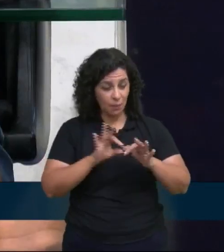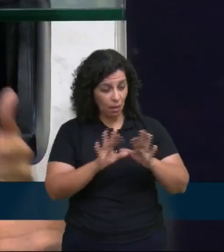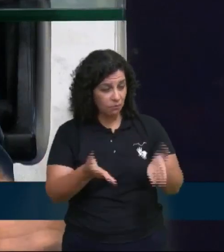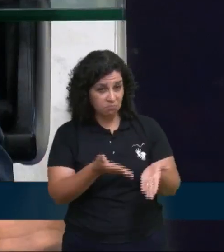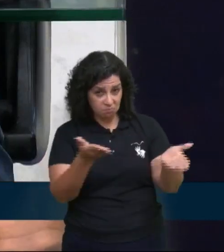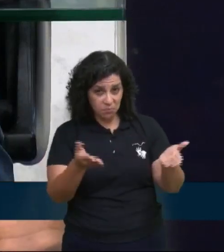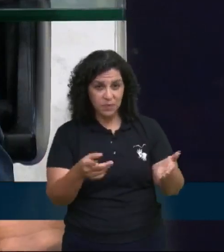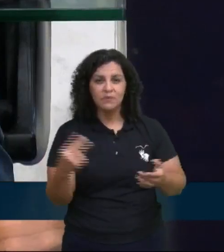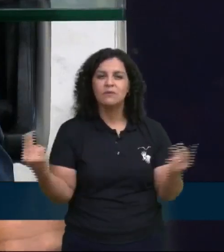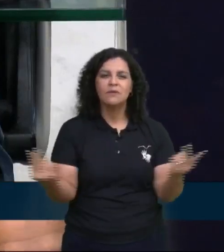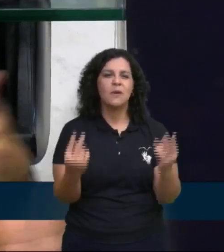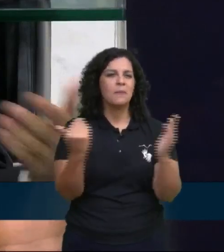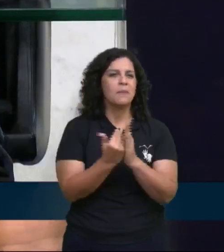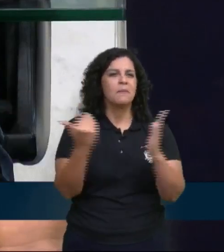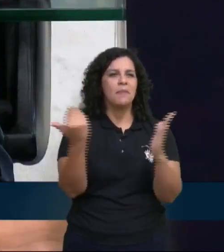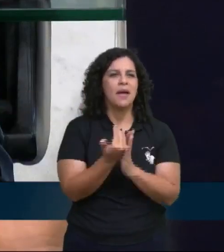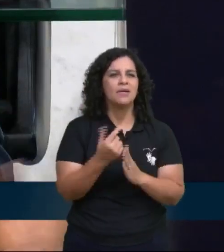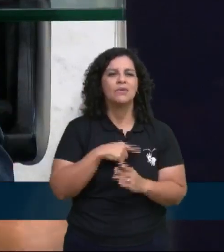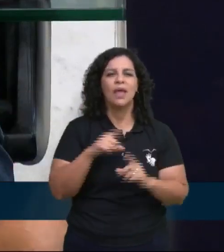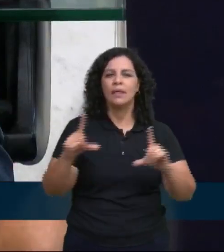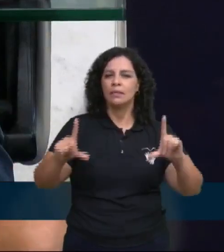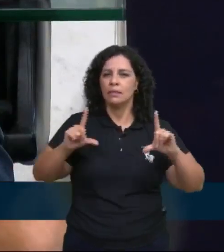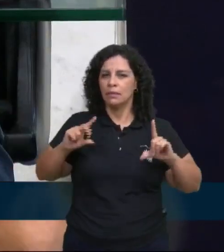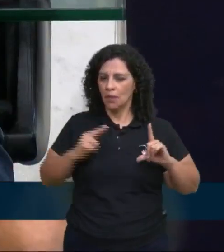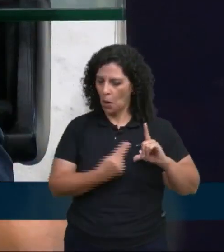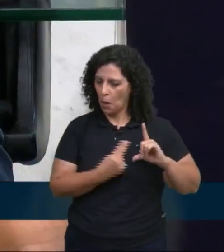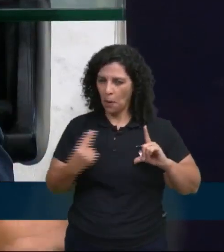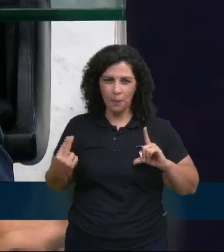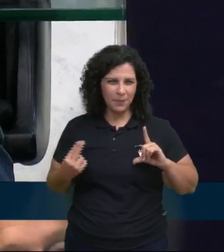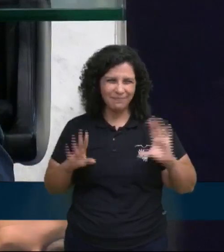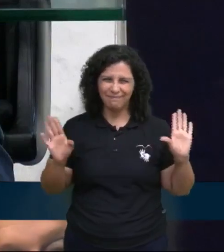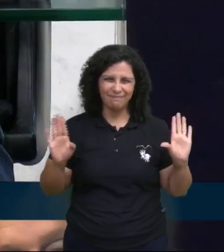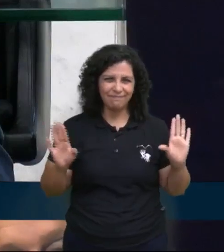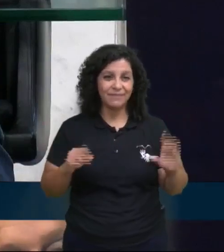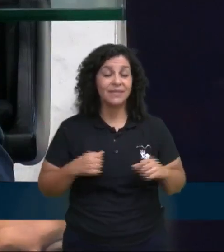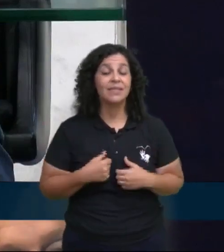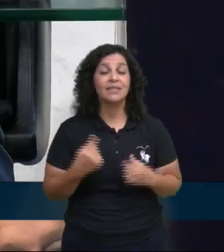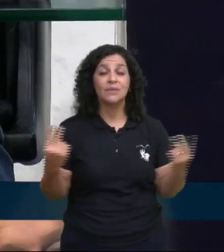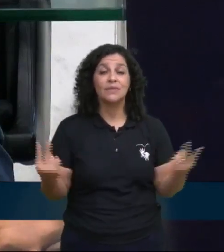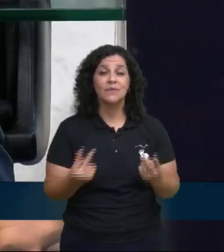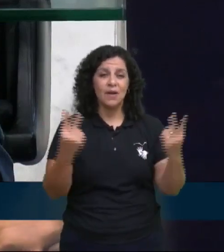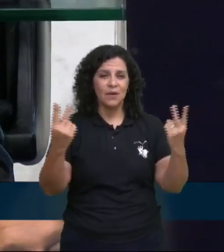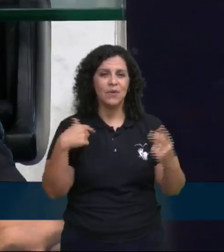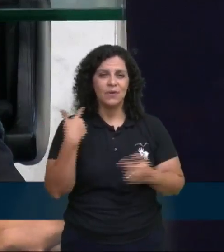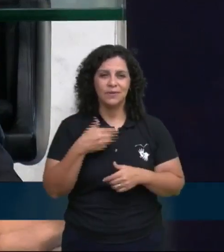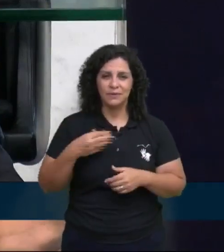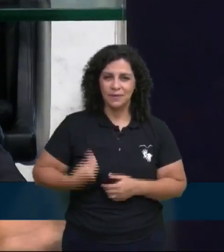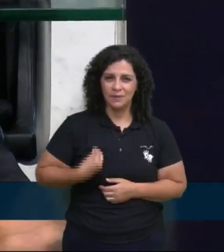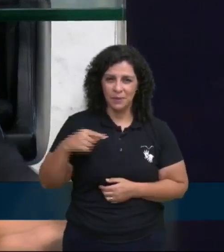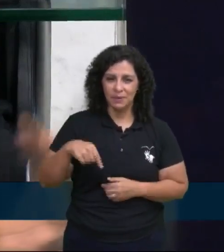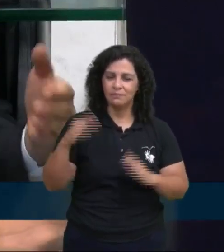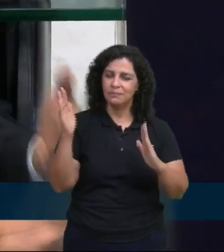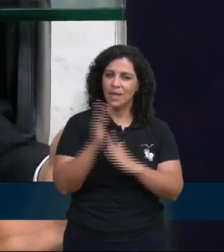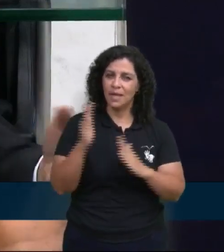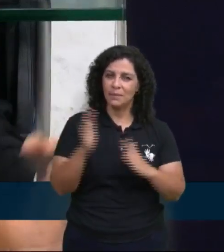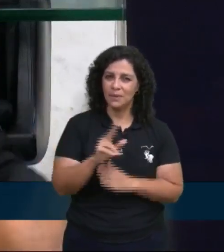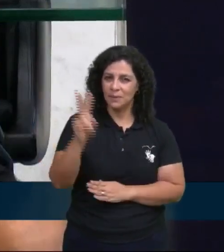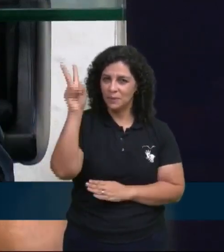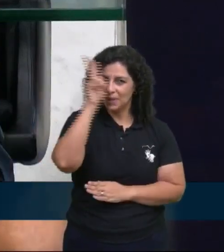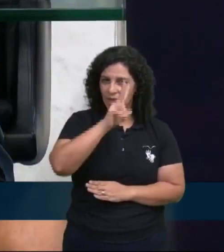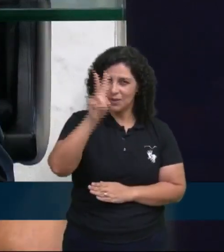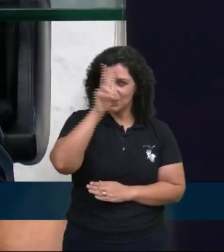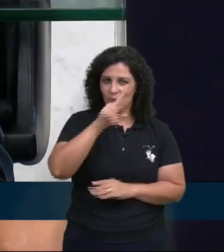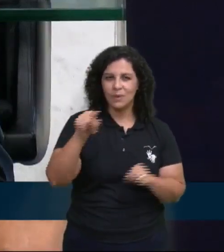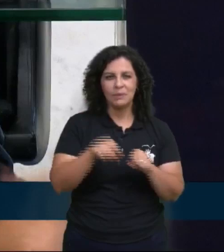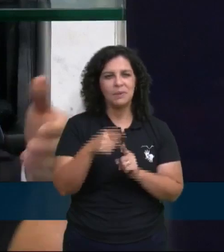que isso vale mais do que alguns títulos, né, e esse reconhecimento e o momento que nós estamos vivendo aqui. Então, parabéns pela história,